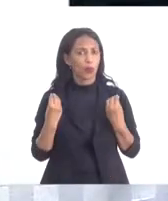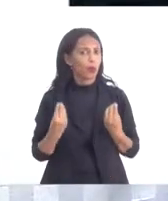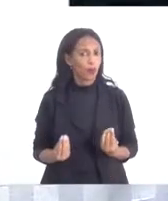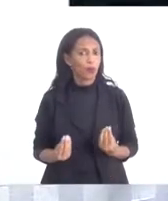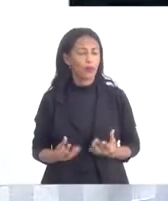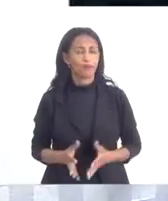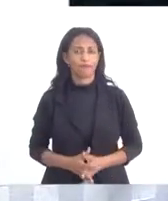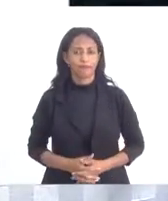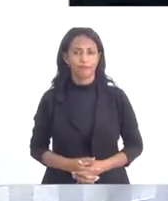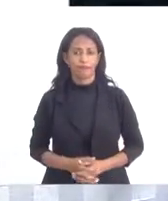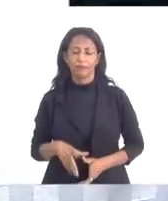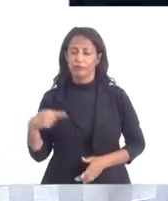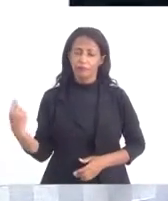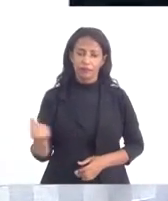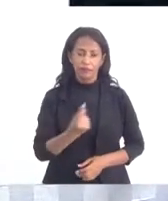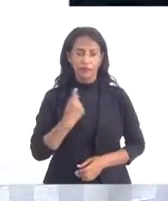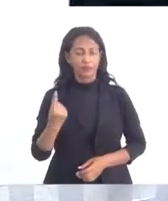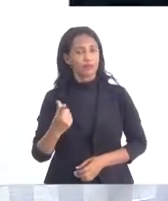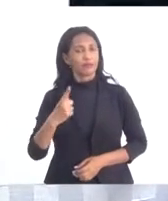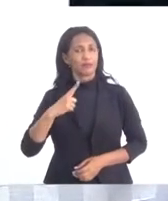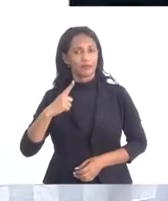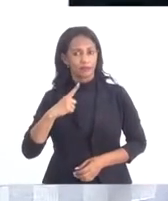Entendeu? Nós temos